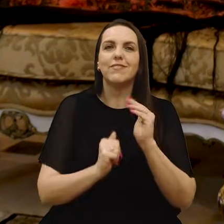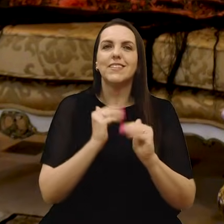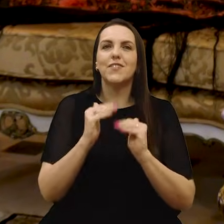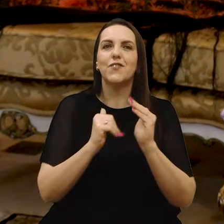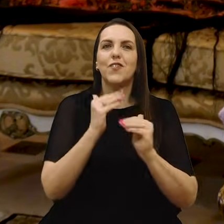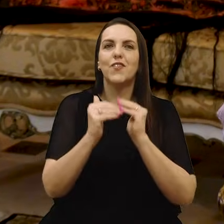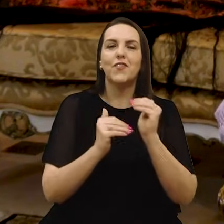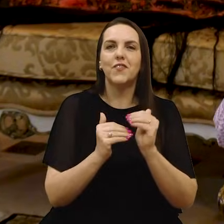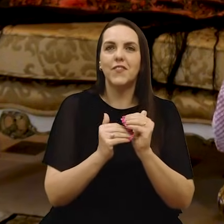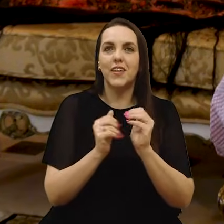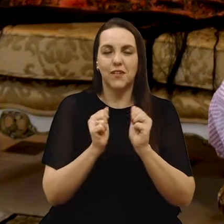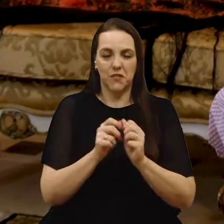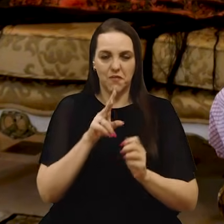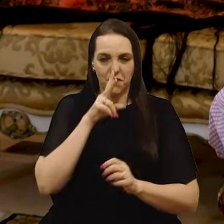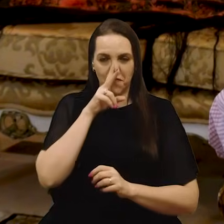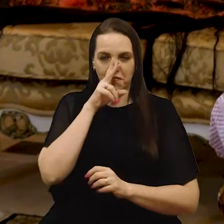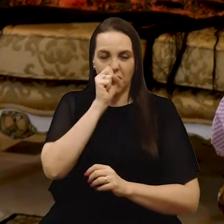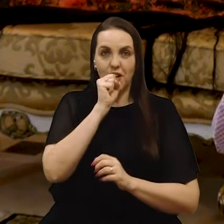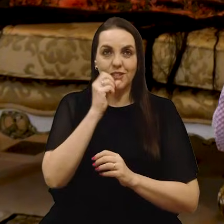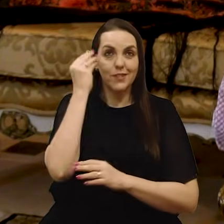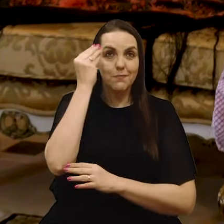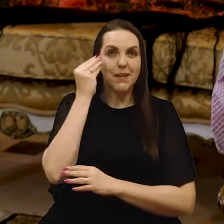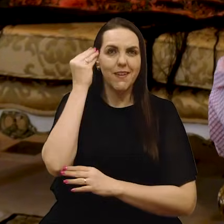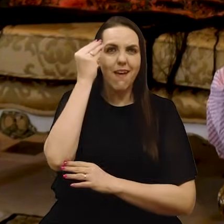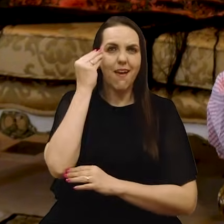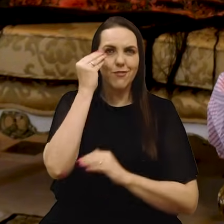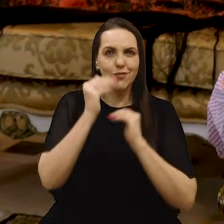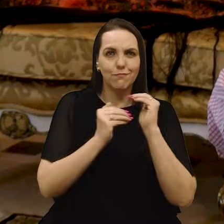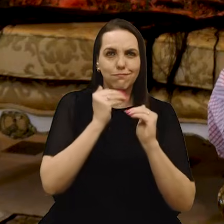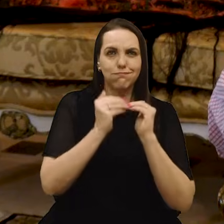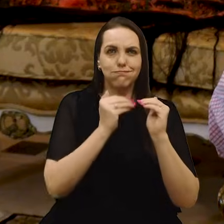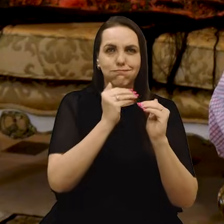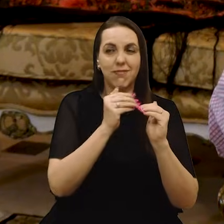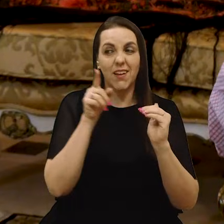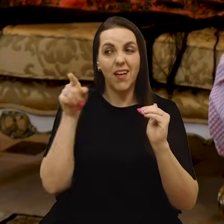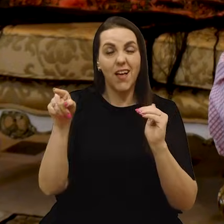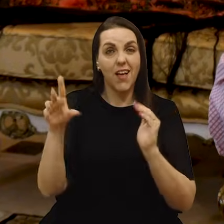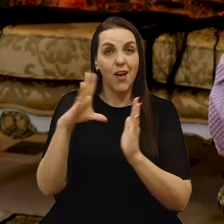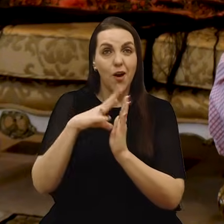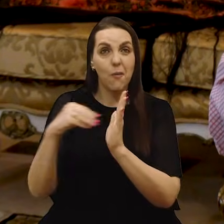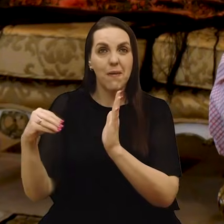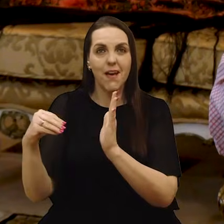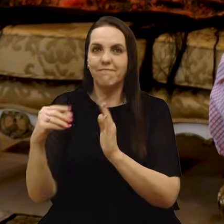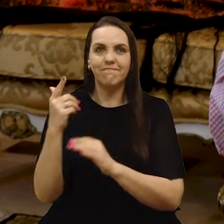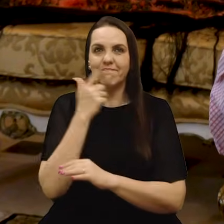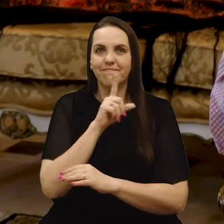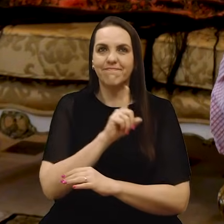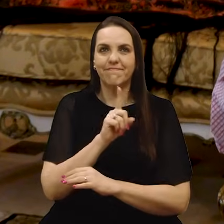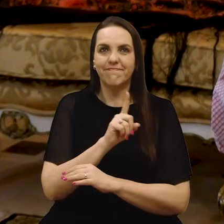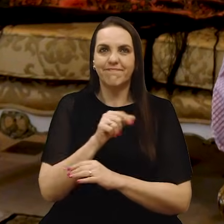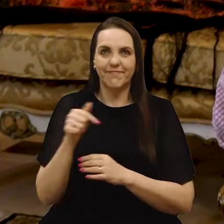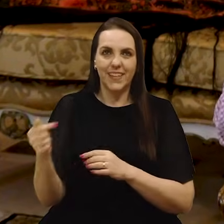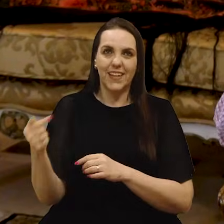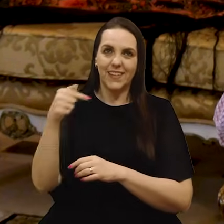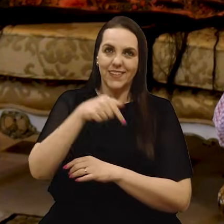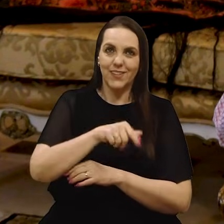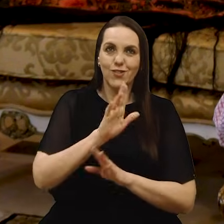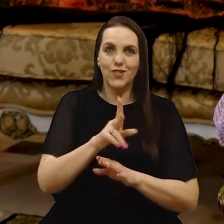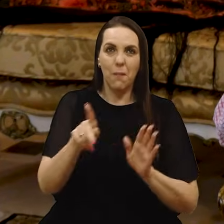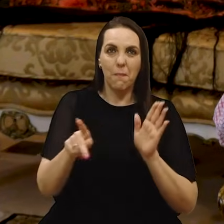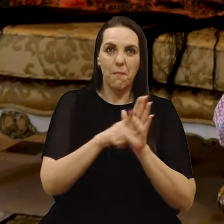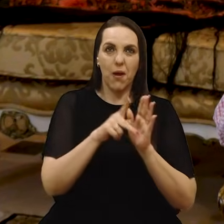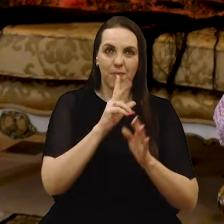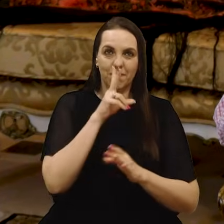ele chegar, tu já desenvolveu, tu ficou forte e o copiador não